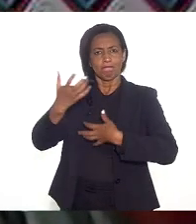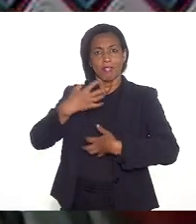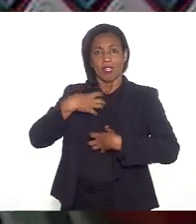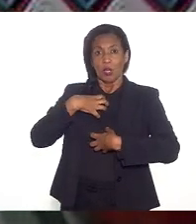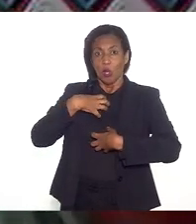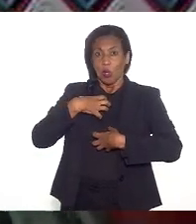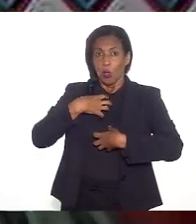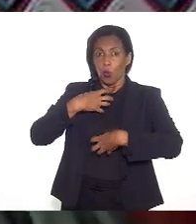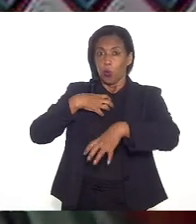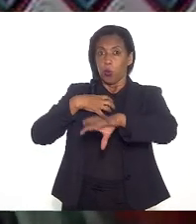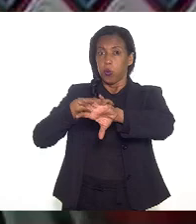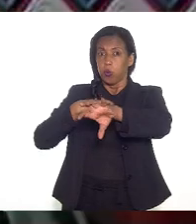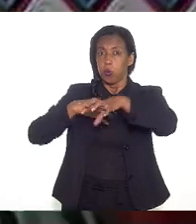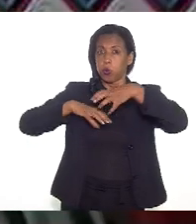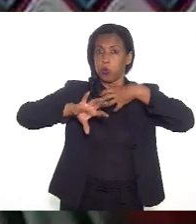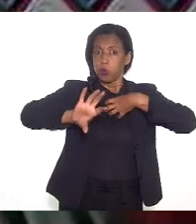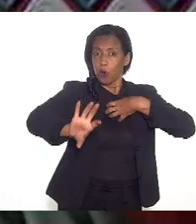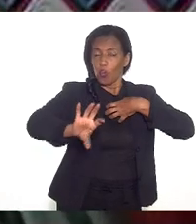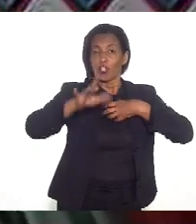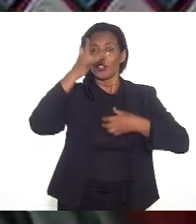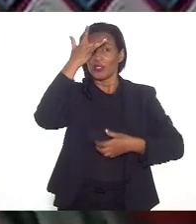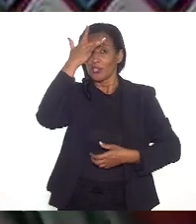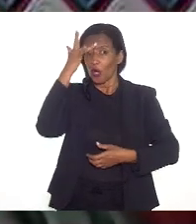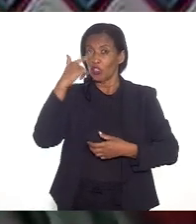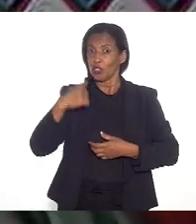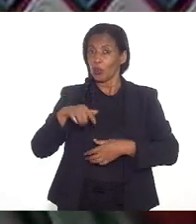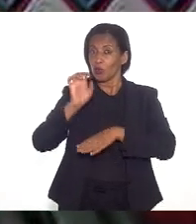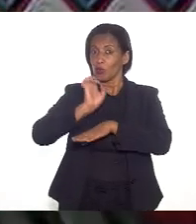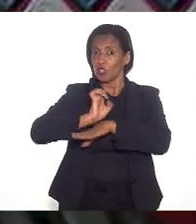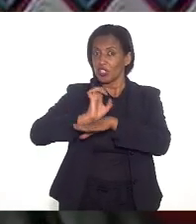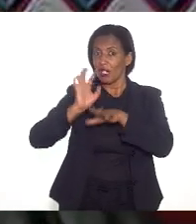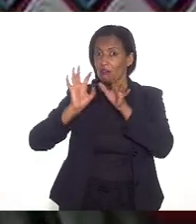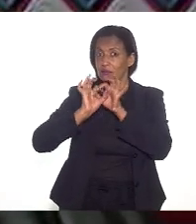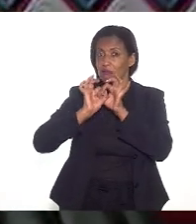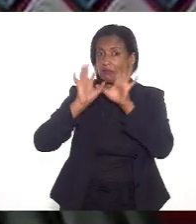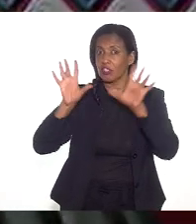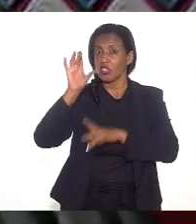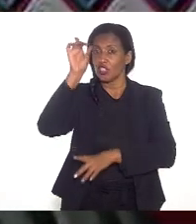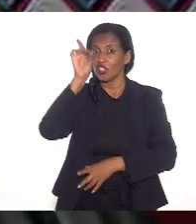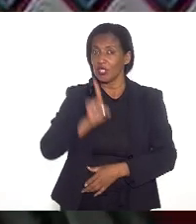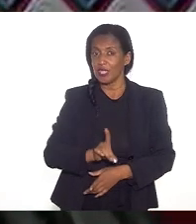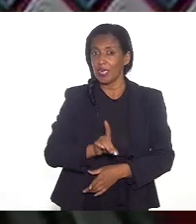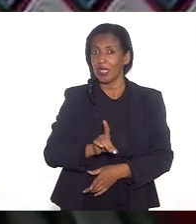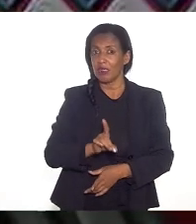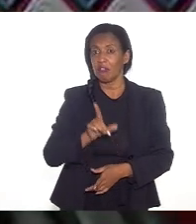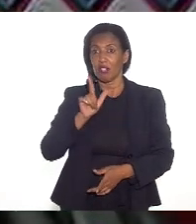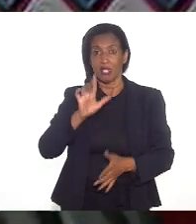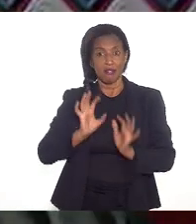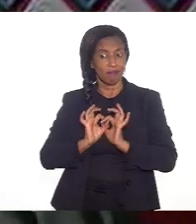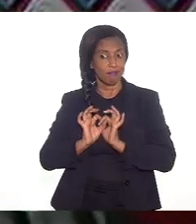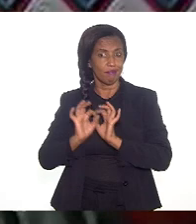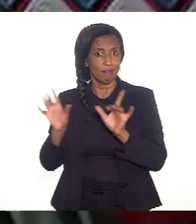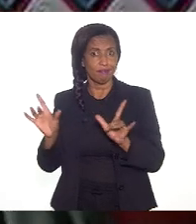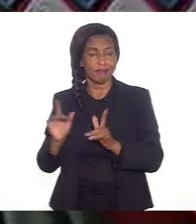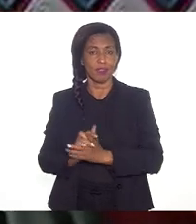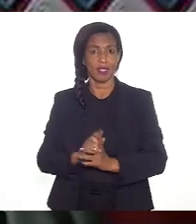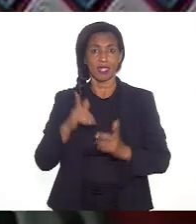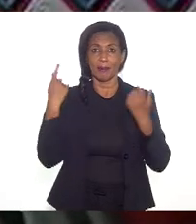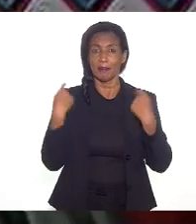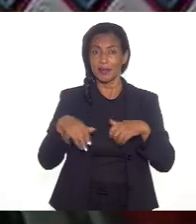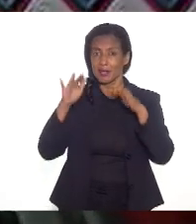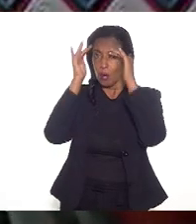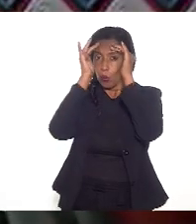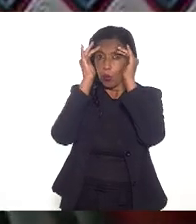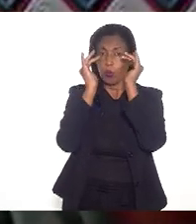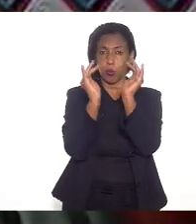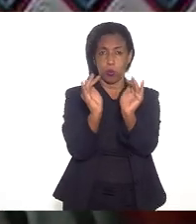do reconhecimento de que estamos em um Estado democrático de direito e um Estado laico, né? E que a gente precisa